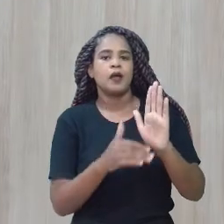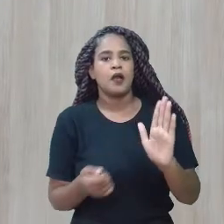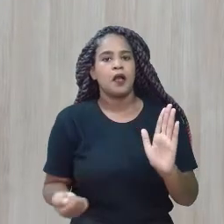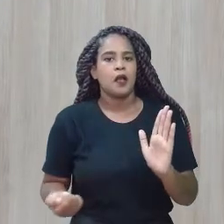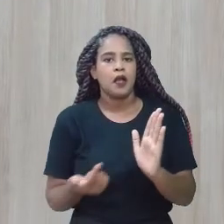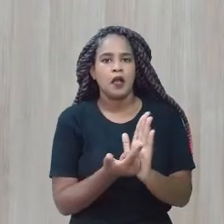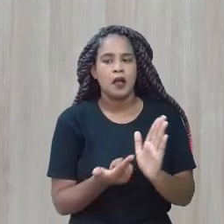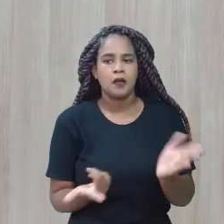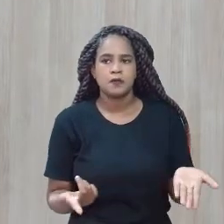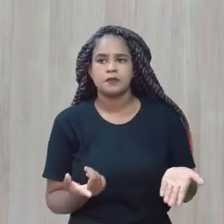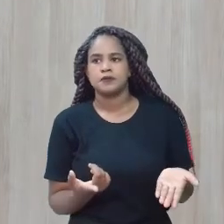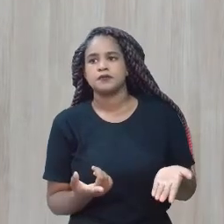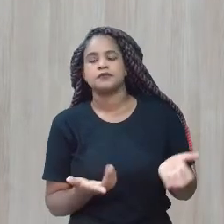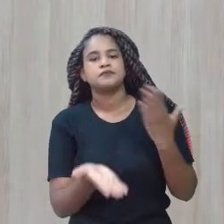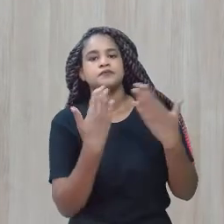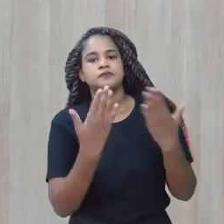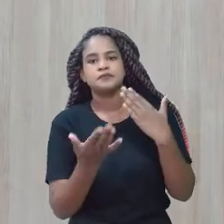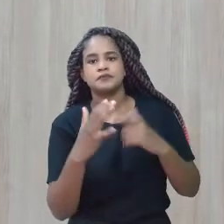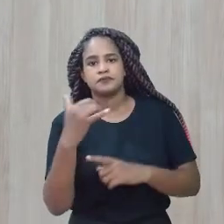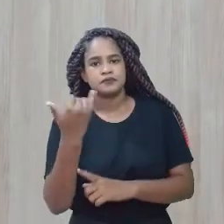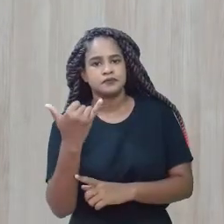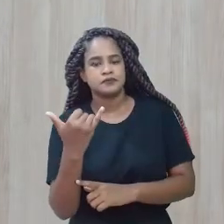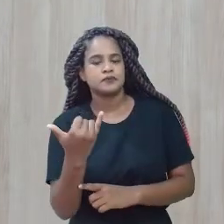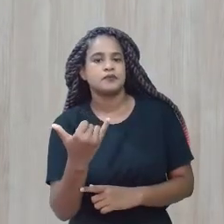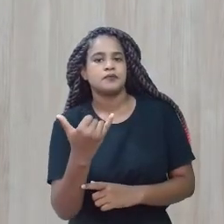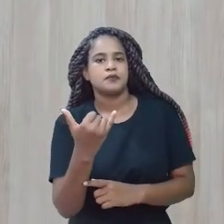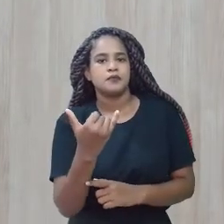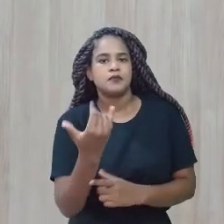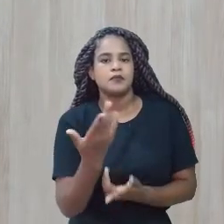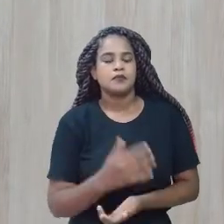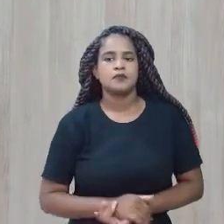que eu usei, né? A conversa ao telefone.